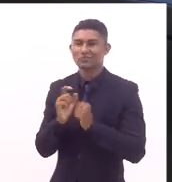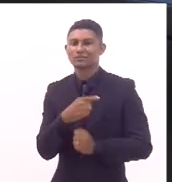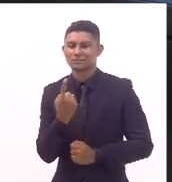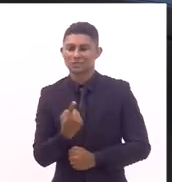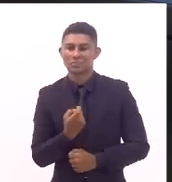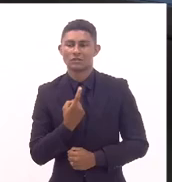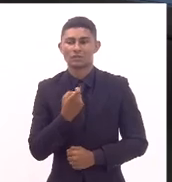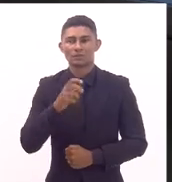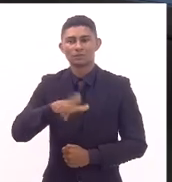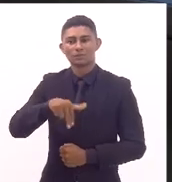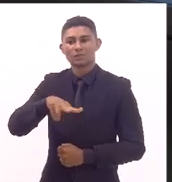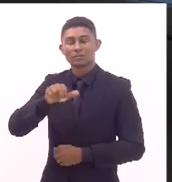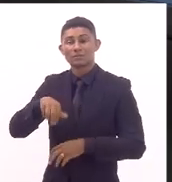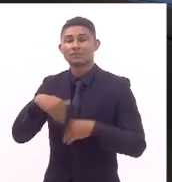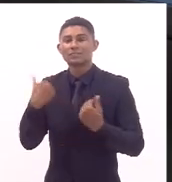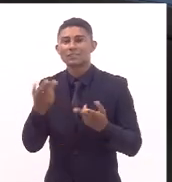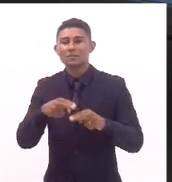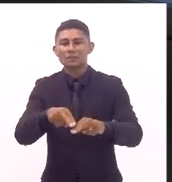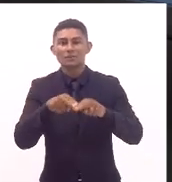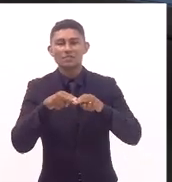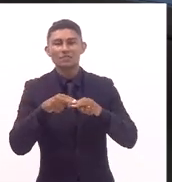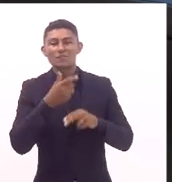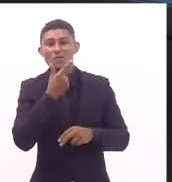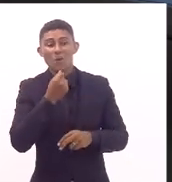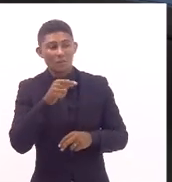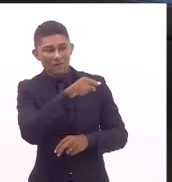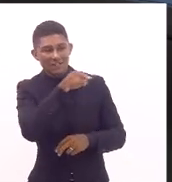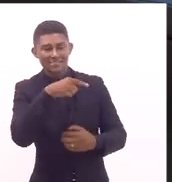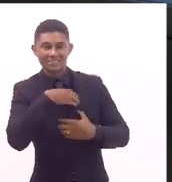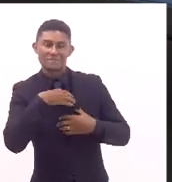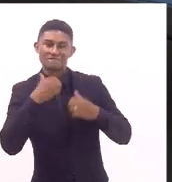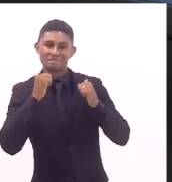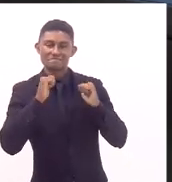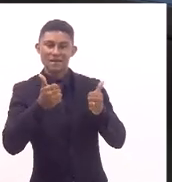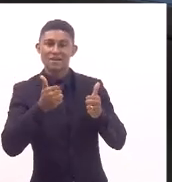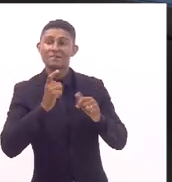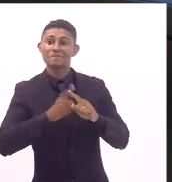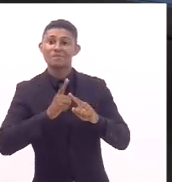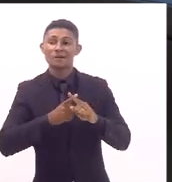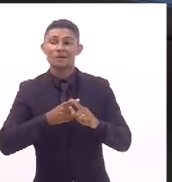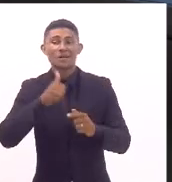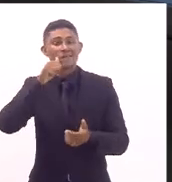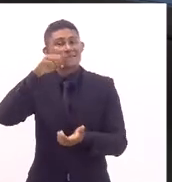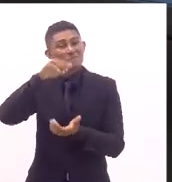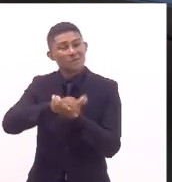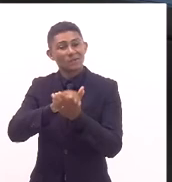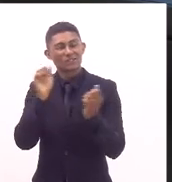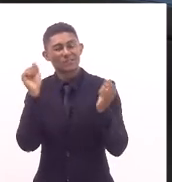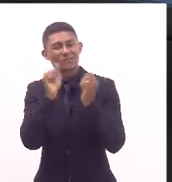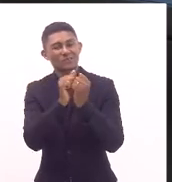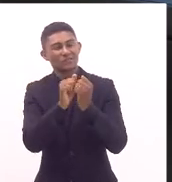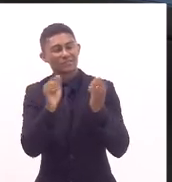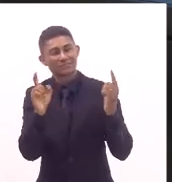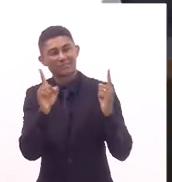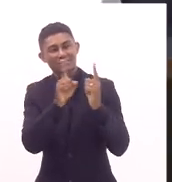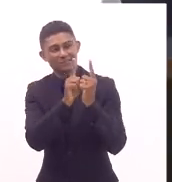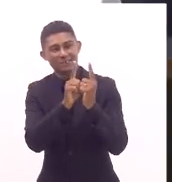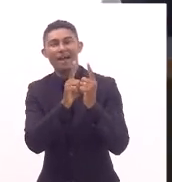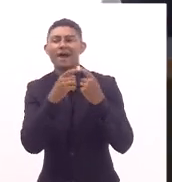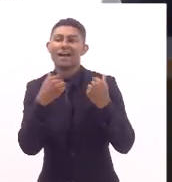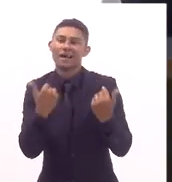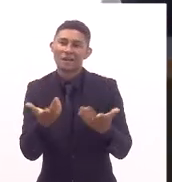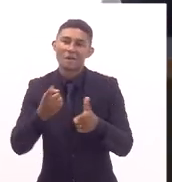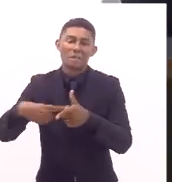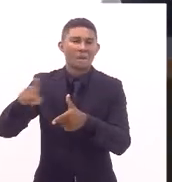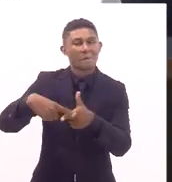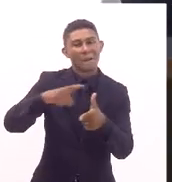certeza é por isso que os homens se dão bem porque tem Às vezes a mulher do lado e ela ir resolve